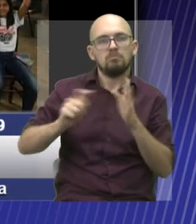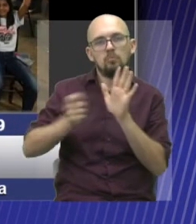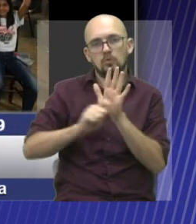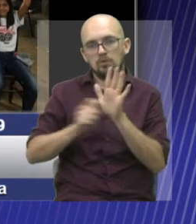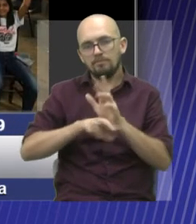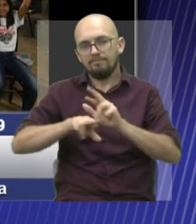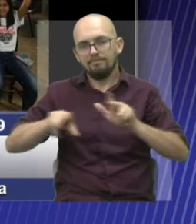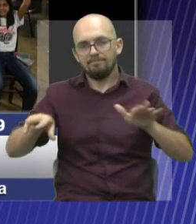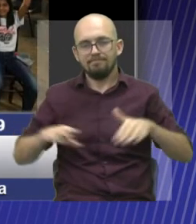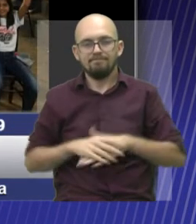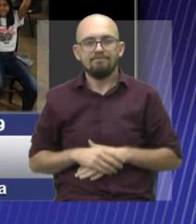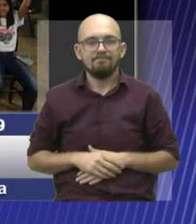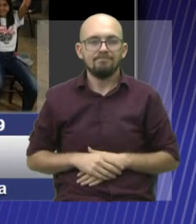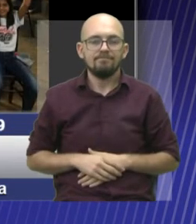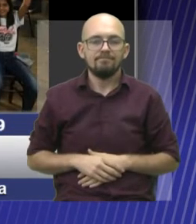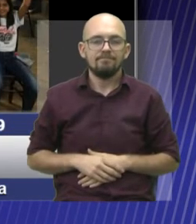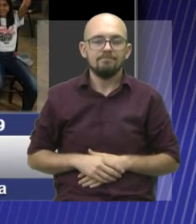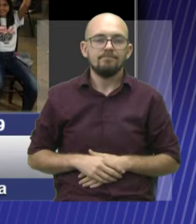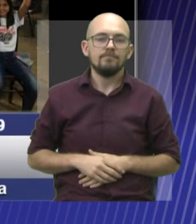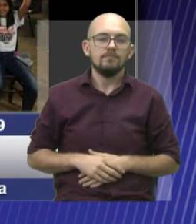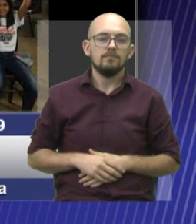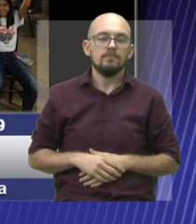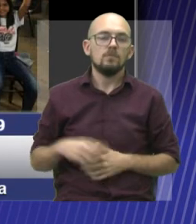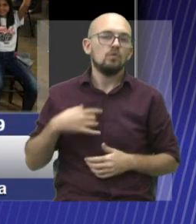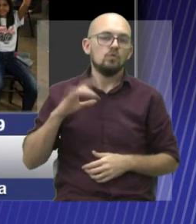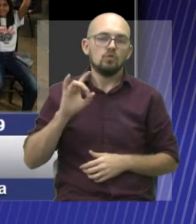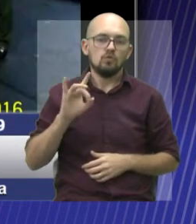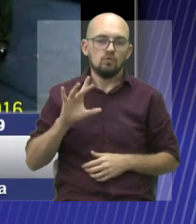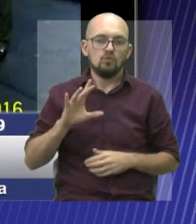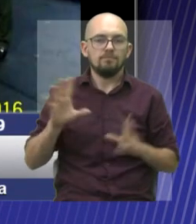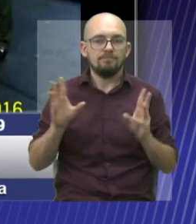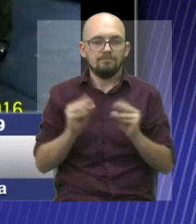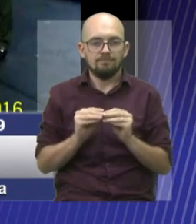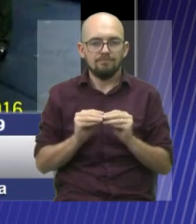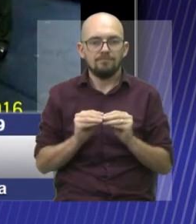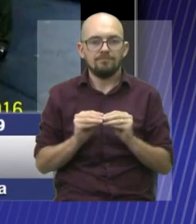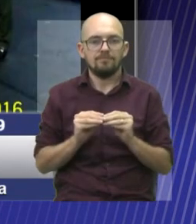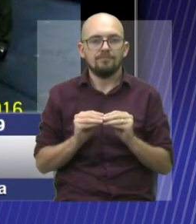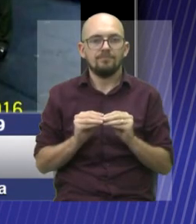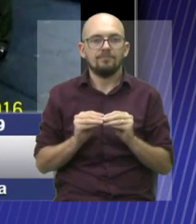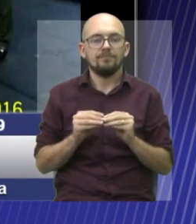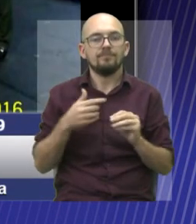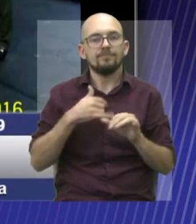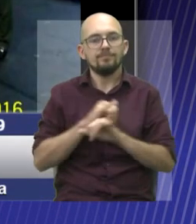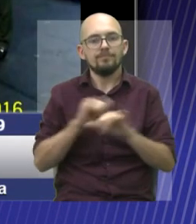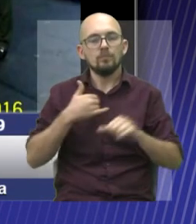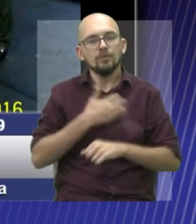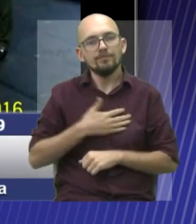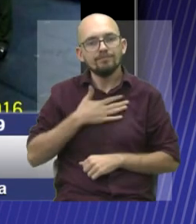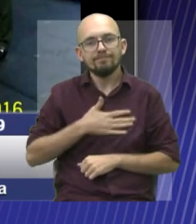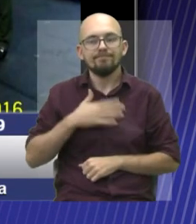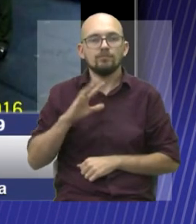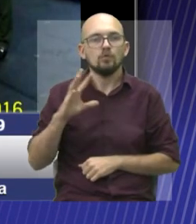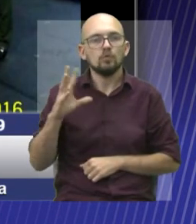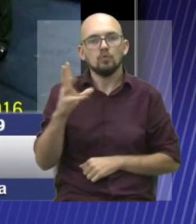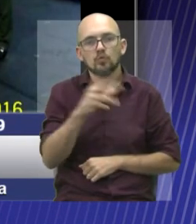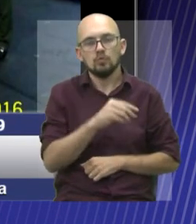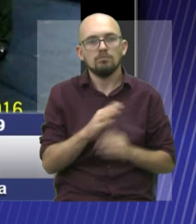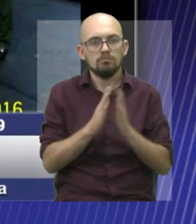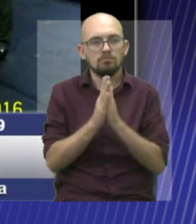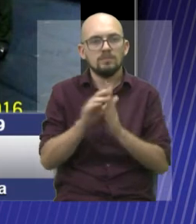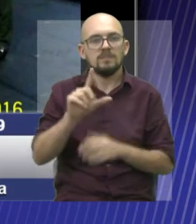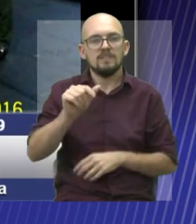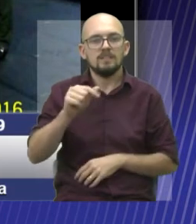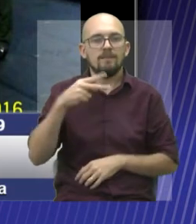Tem mais coisas aqui, mas eu queria só mencionar, senhor presidente, que eu gostaria que todos vocês assinassem, os 17